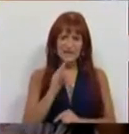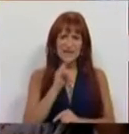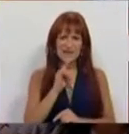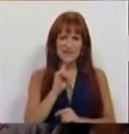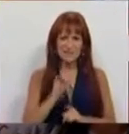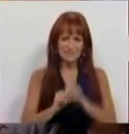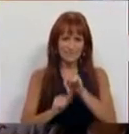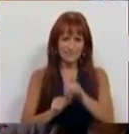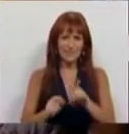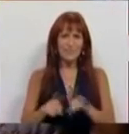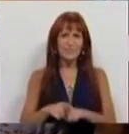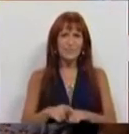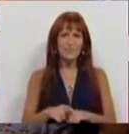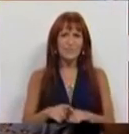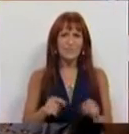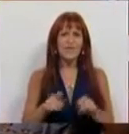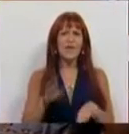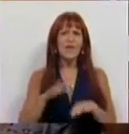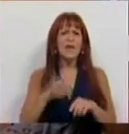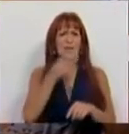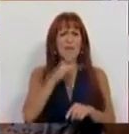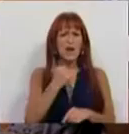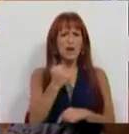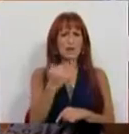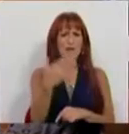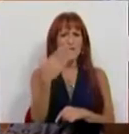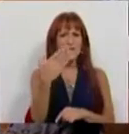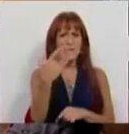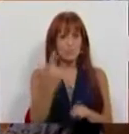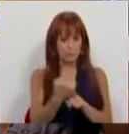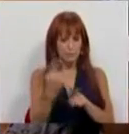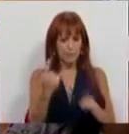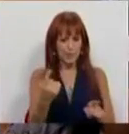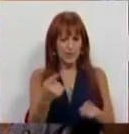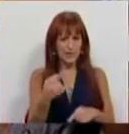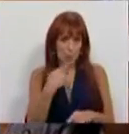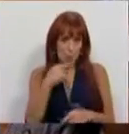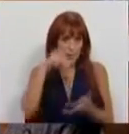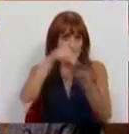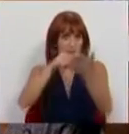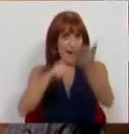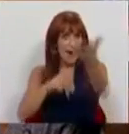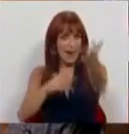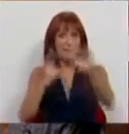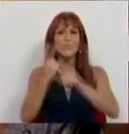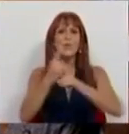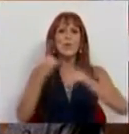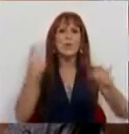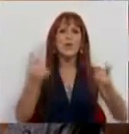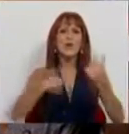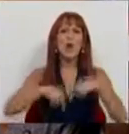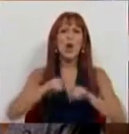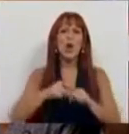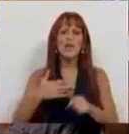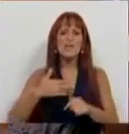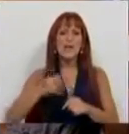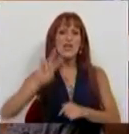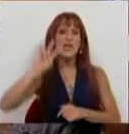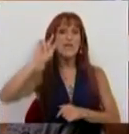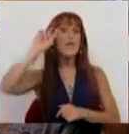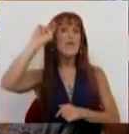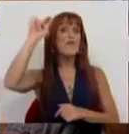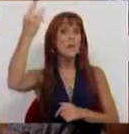dizer que falo sobre 2017. Precisamente, eu disse-o ali, porque nós estamos a